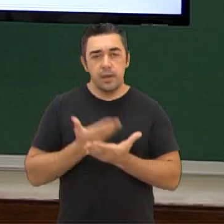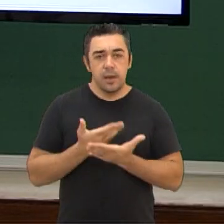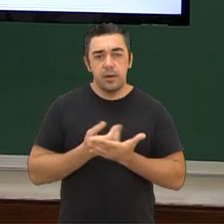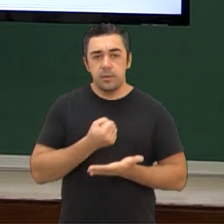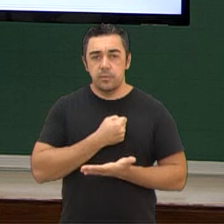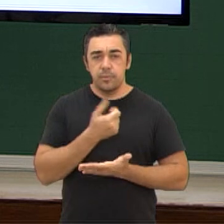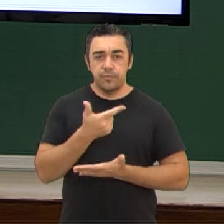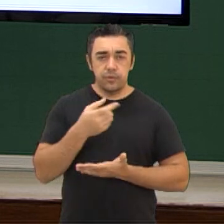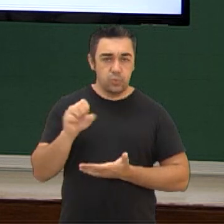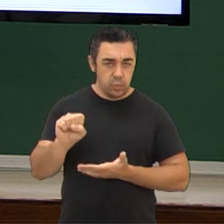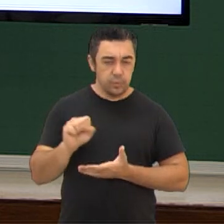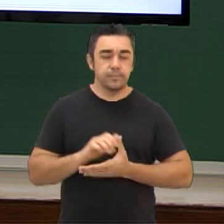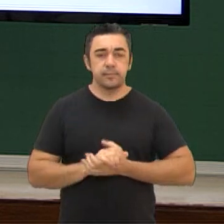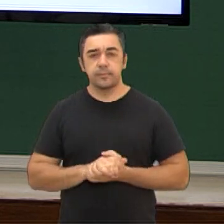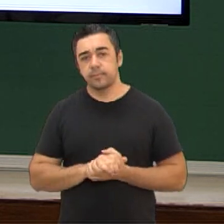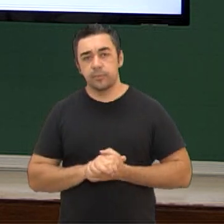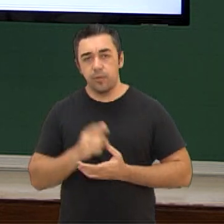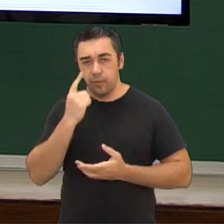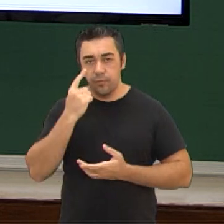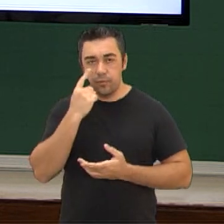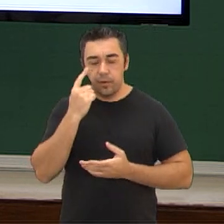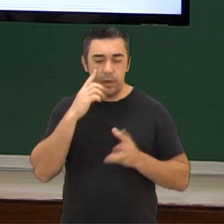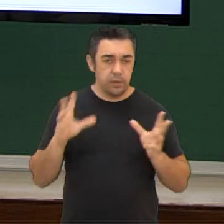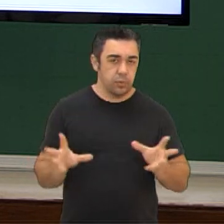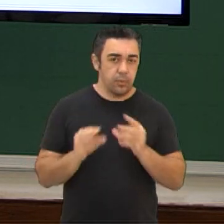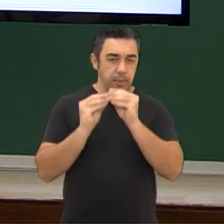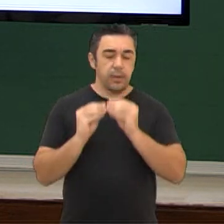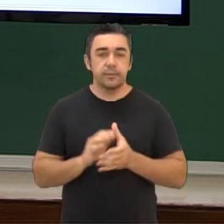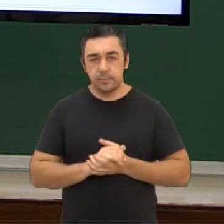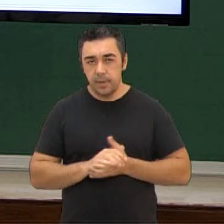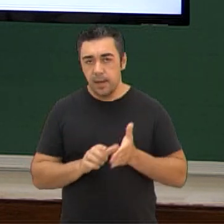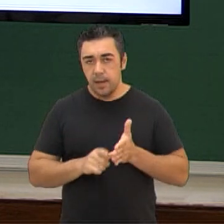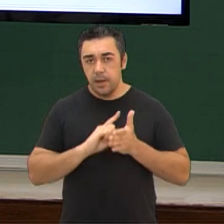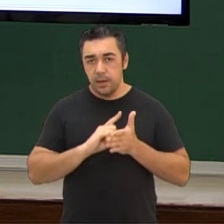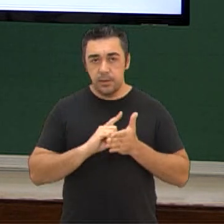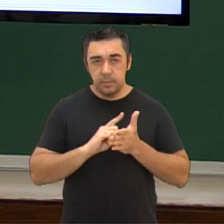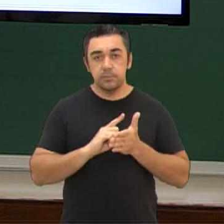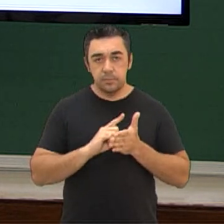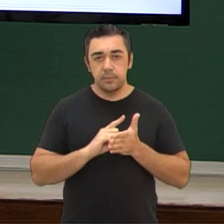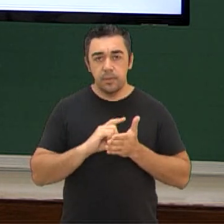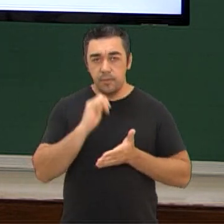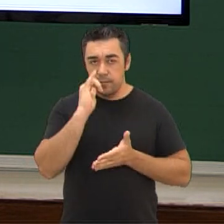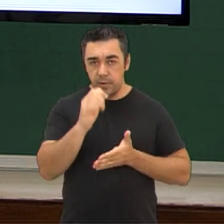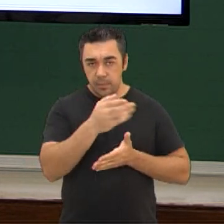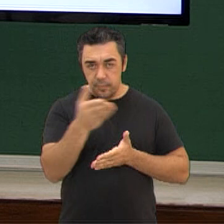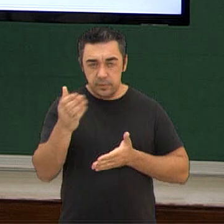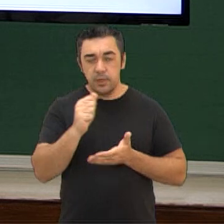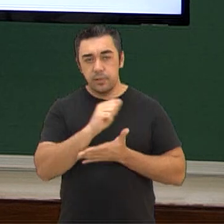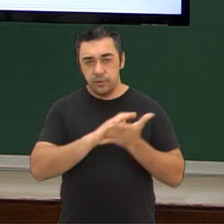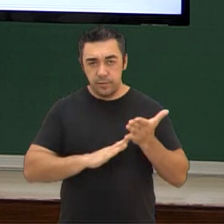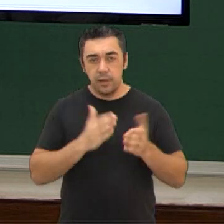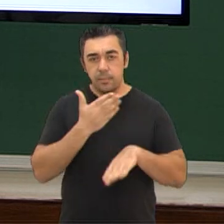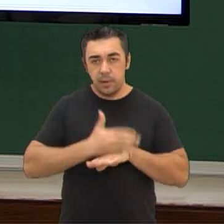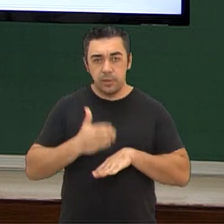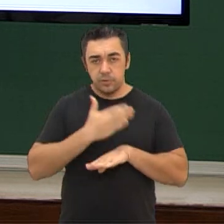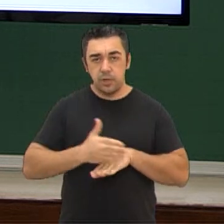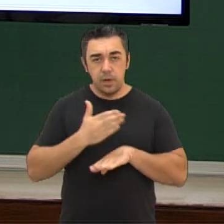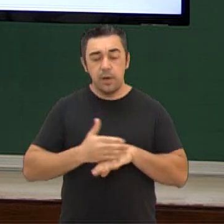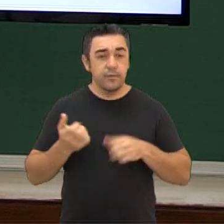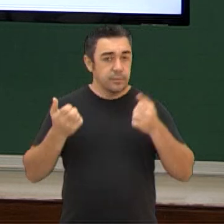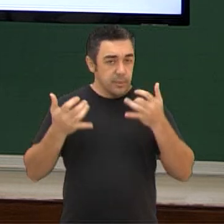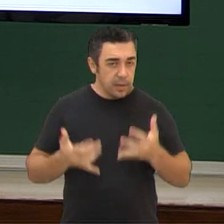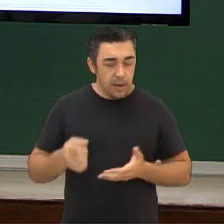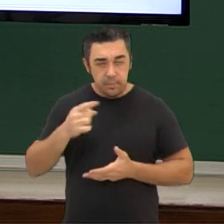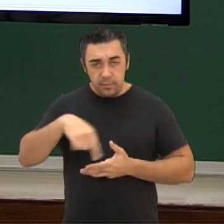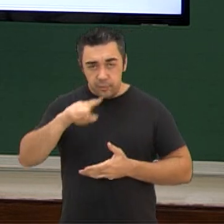número 28, vamos fazer essas retomadas, né? Antes de eu passar exercícios para praticar, vou explicar ou relembrar